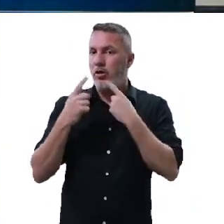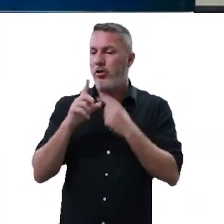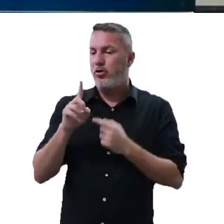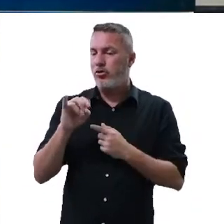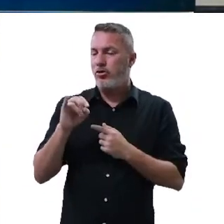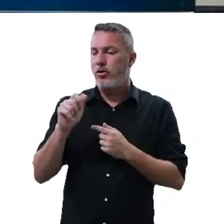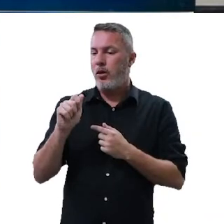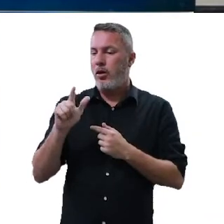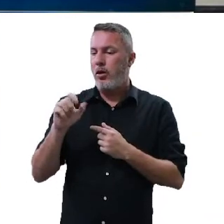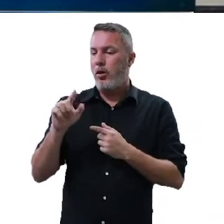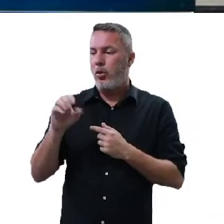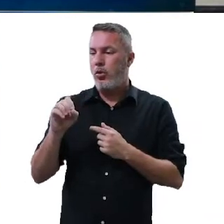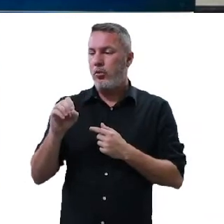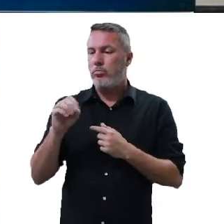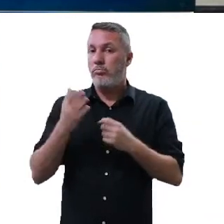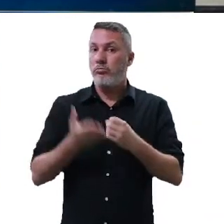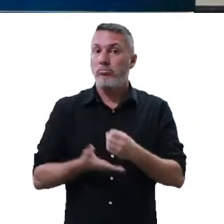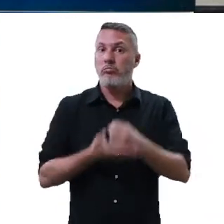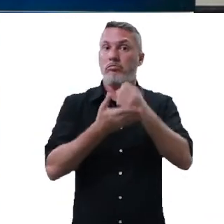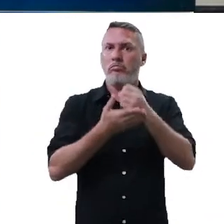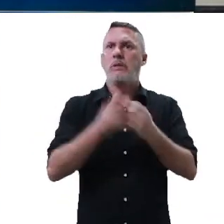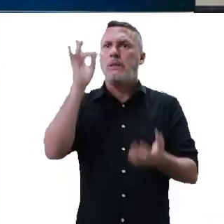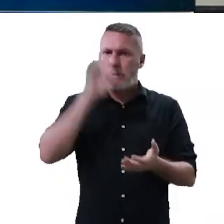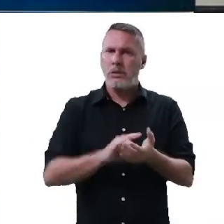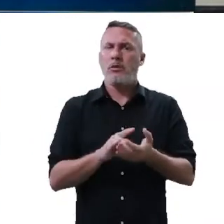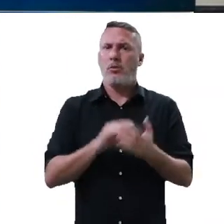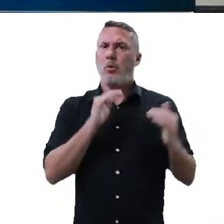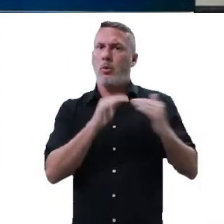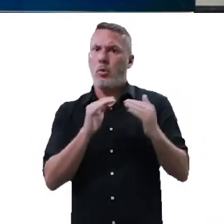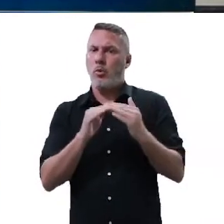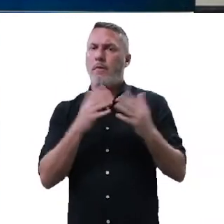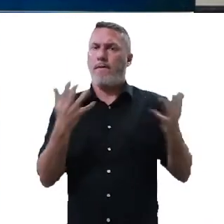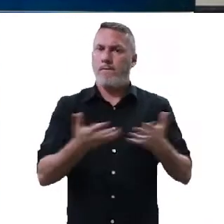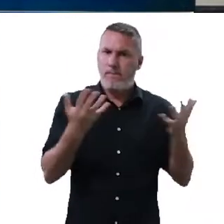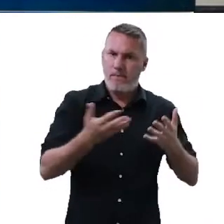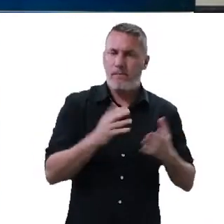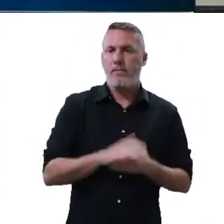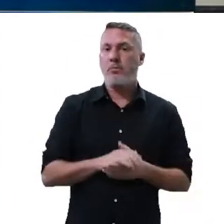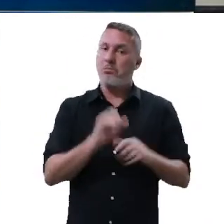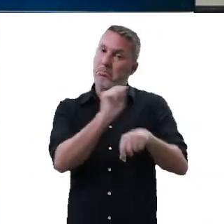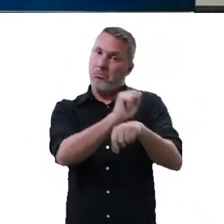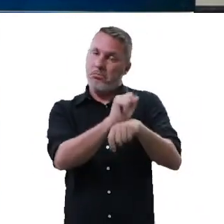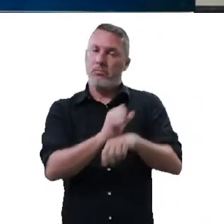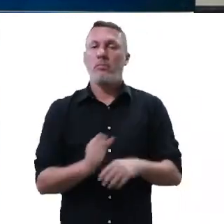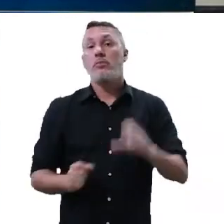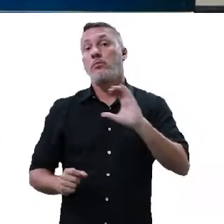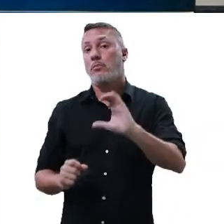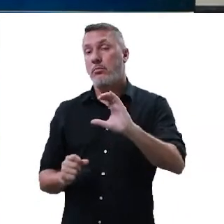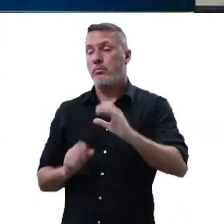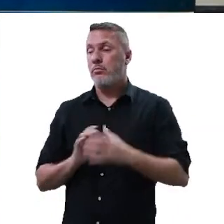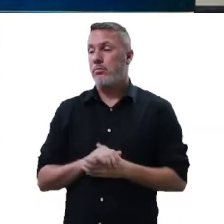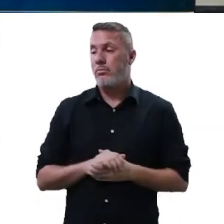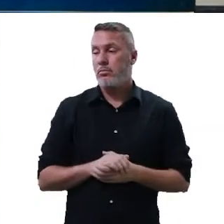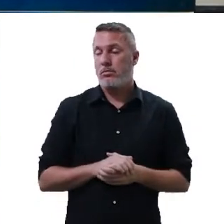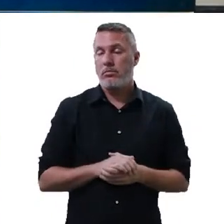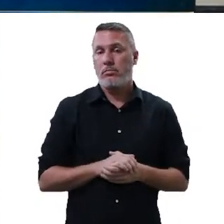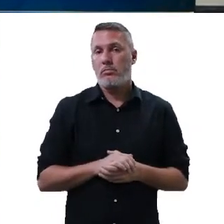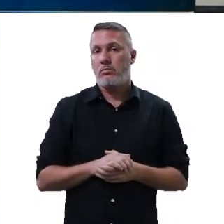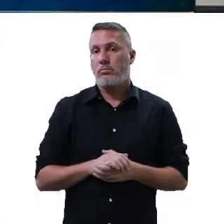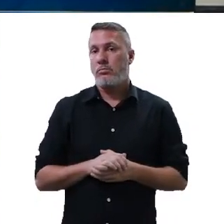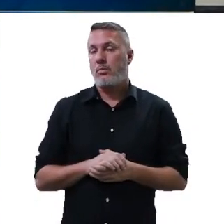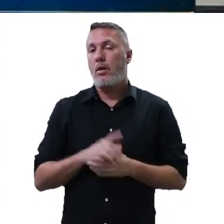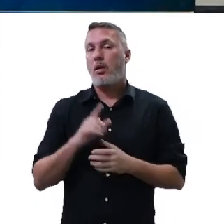Dialético, diálogo. Sustentação. Afirmar. Vamos deixar suspenso e partir para a letra C.